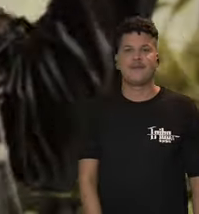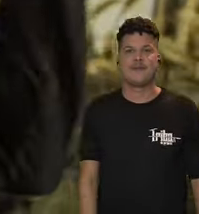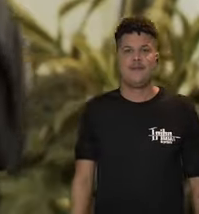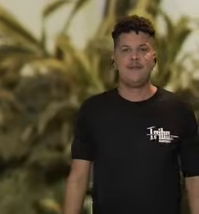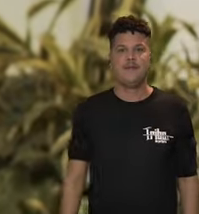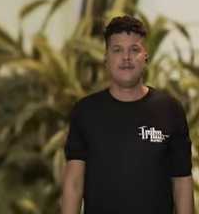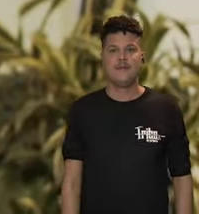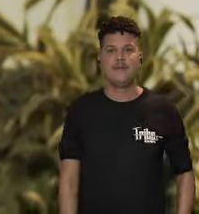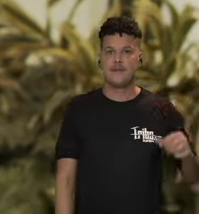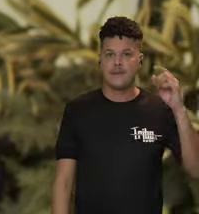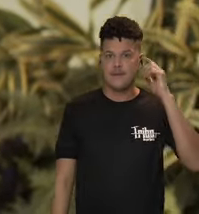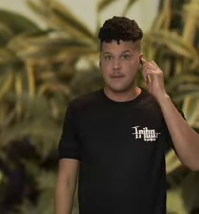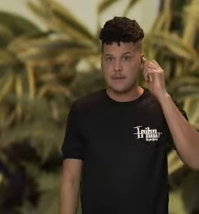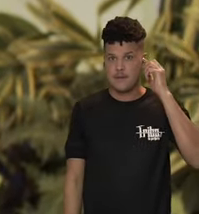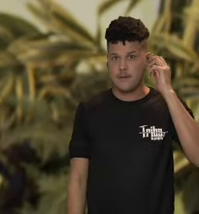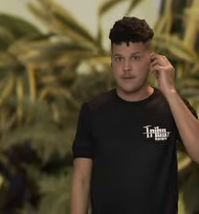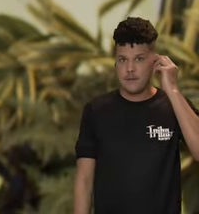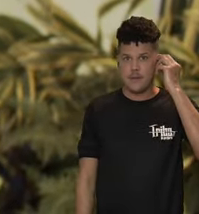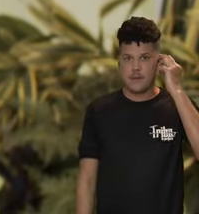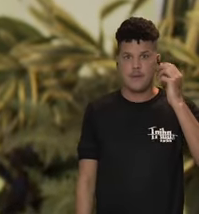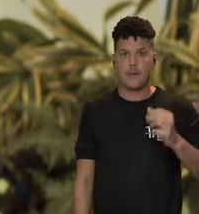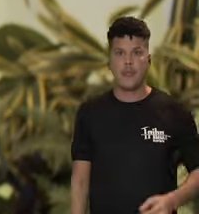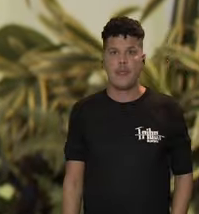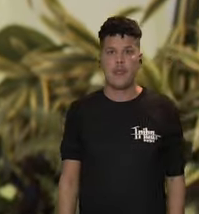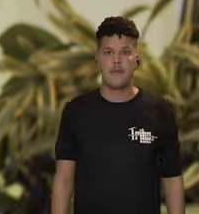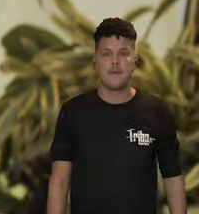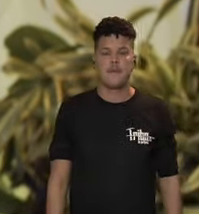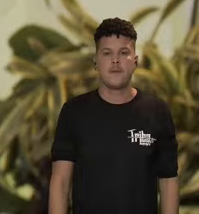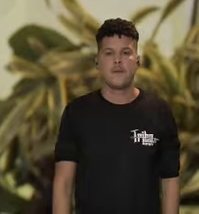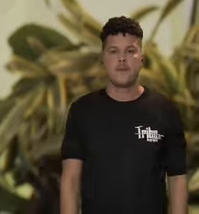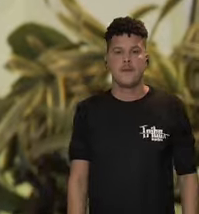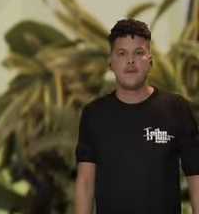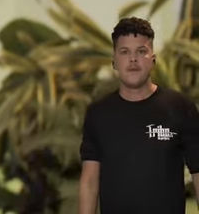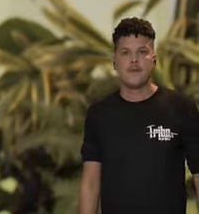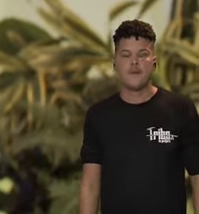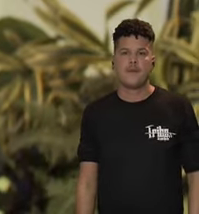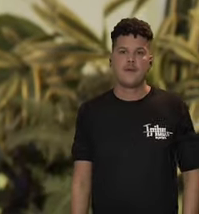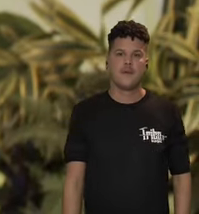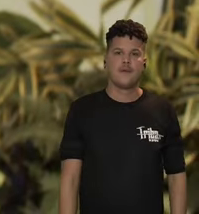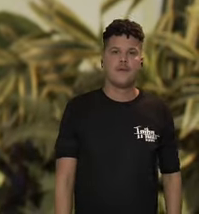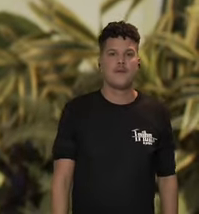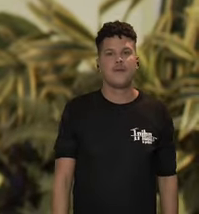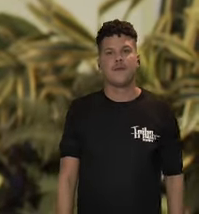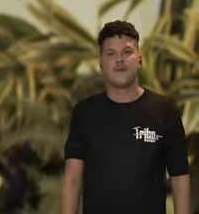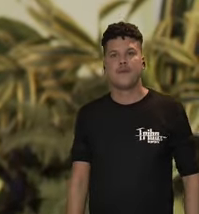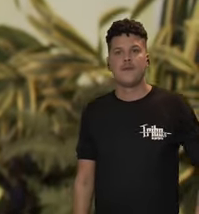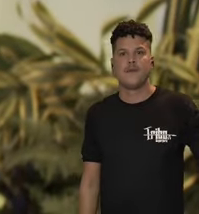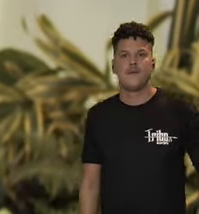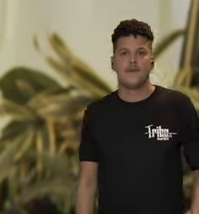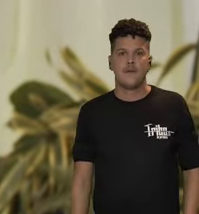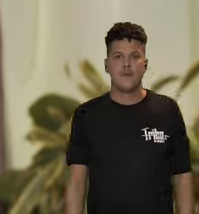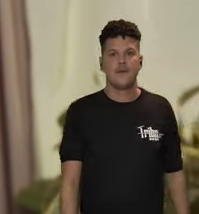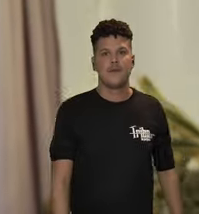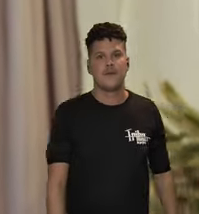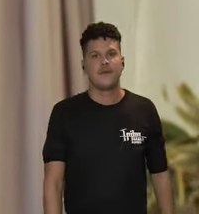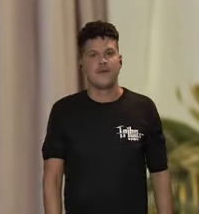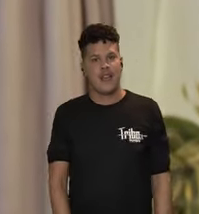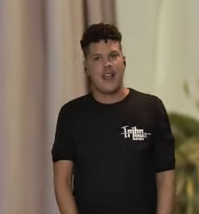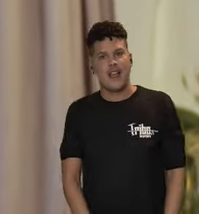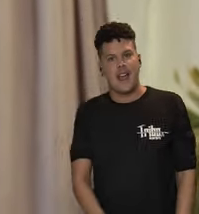O quê? kamikaze.